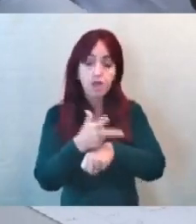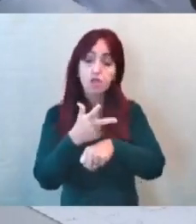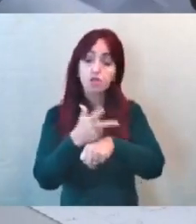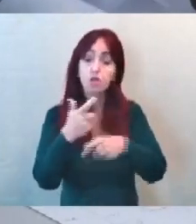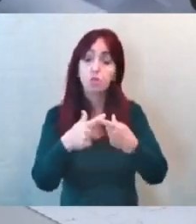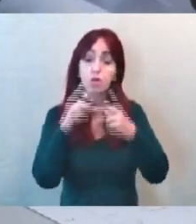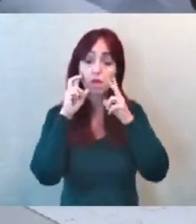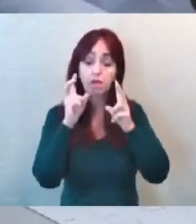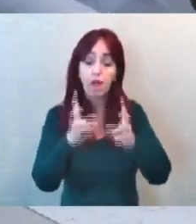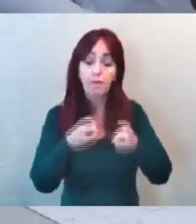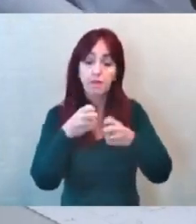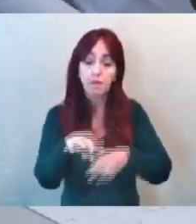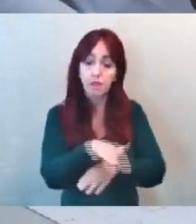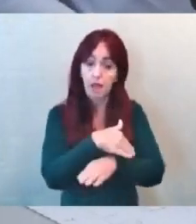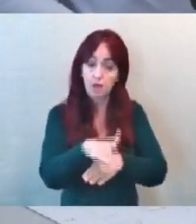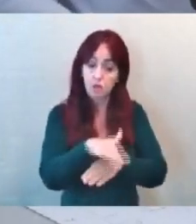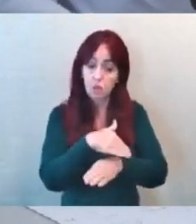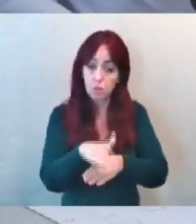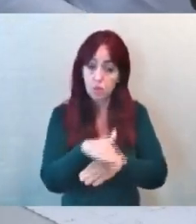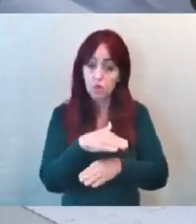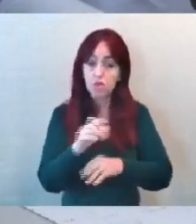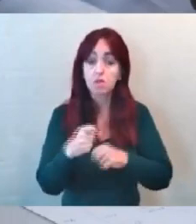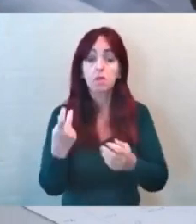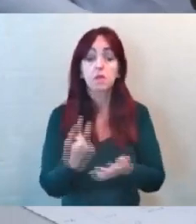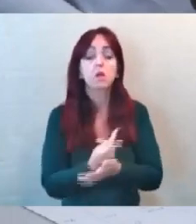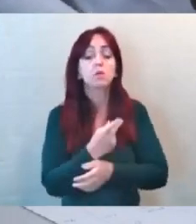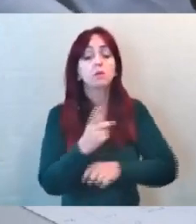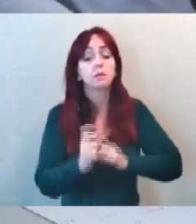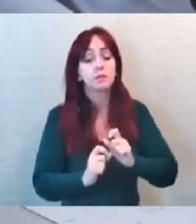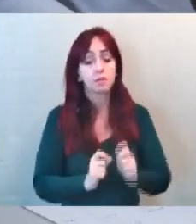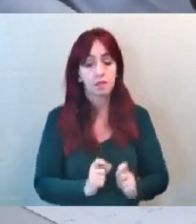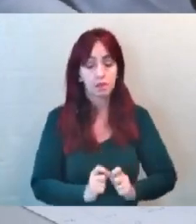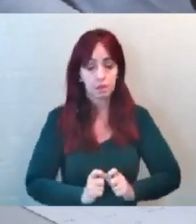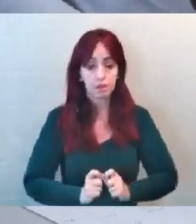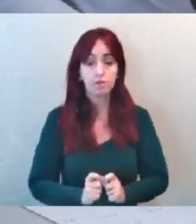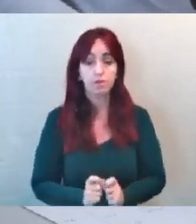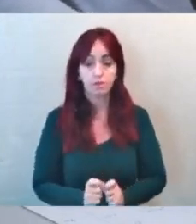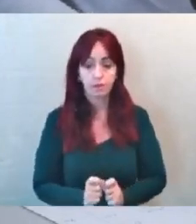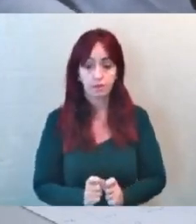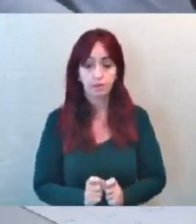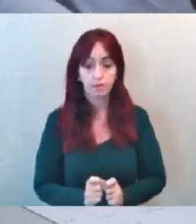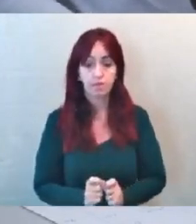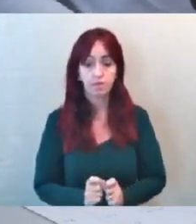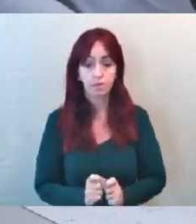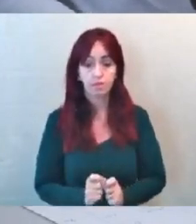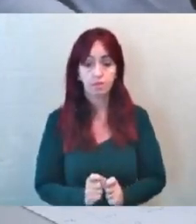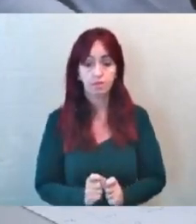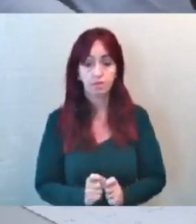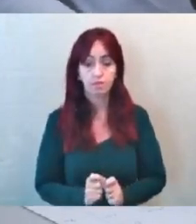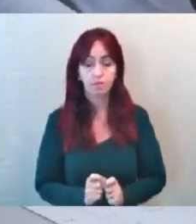que a prefeitura não está fazendo essa fiscalização nas linhas que necessitam fazer.